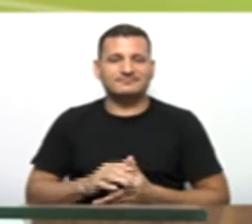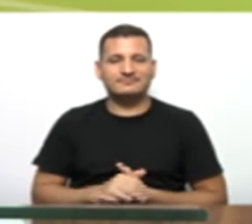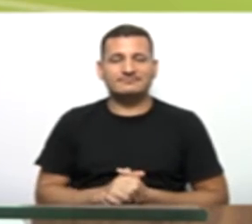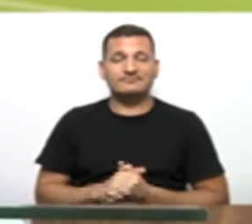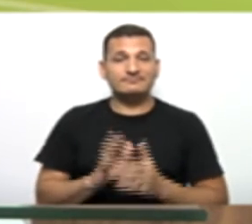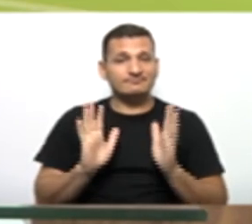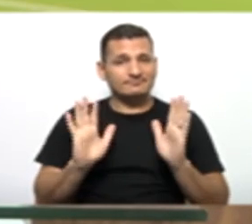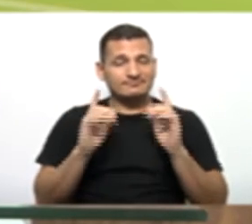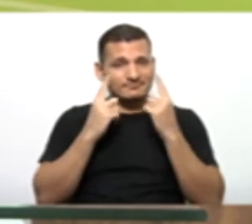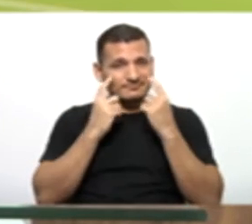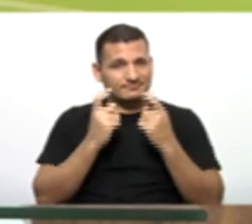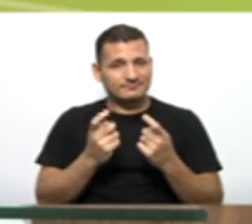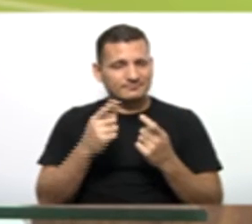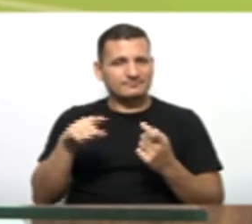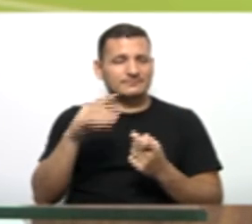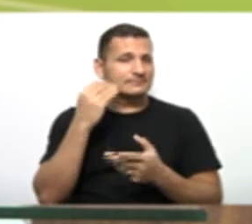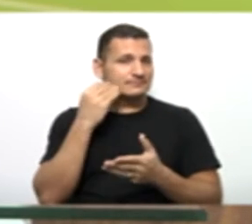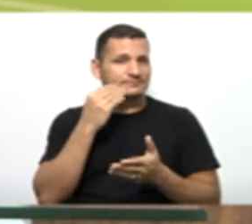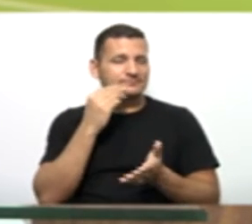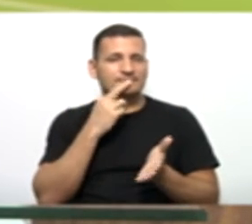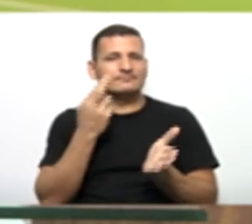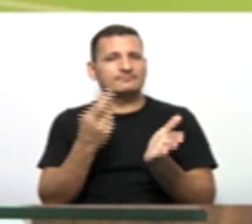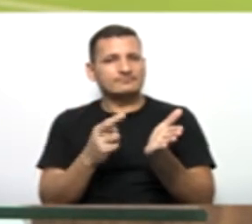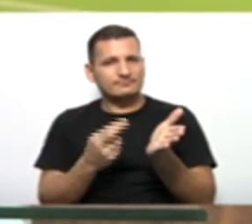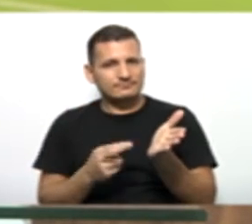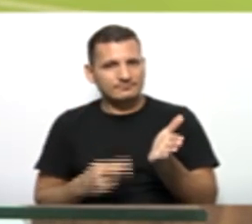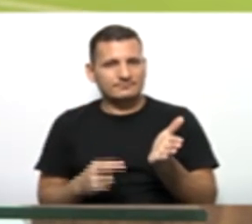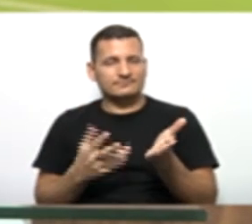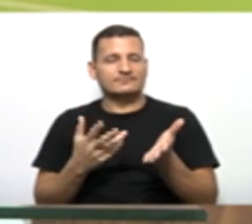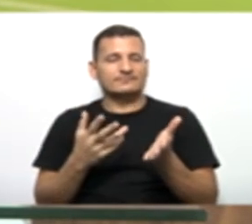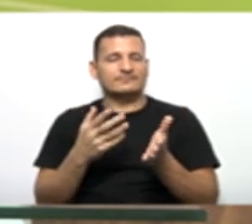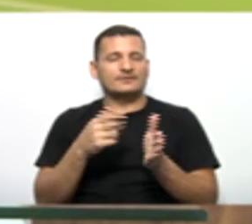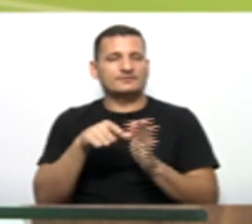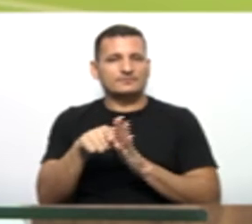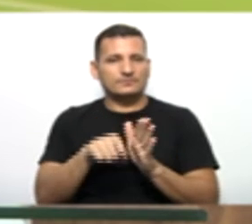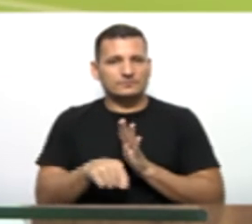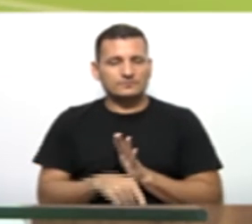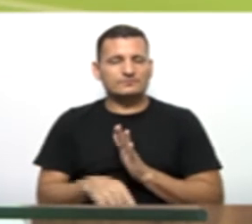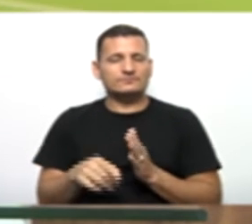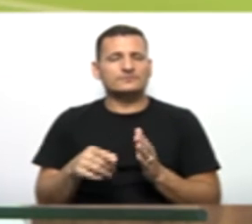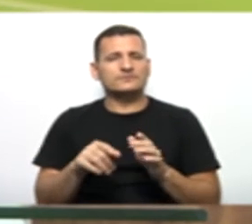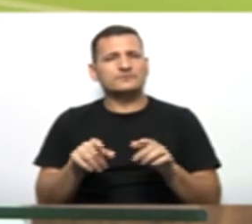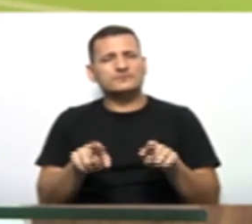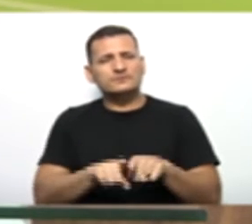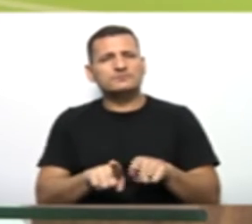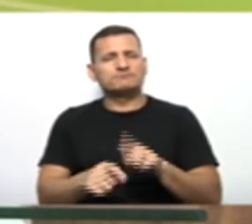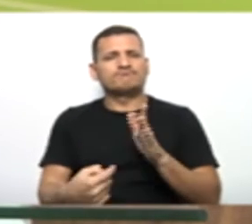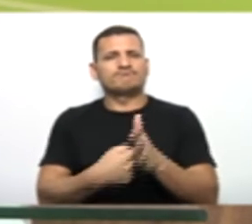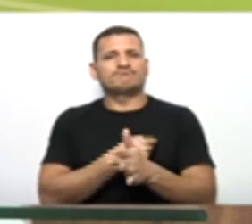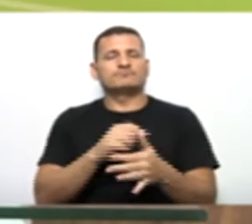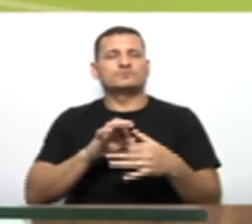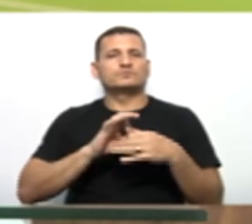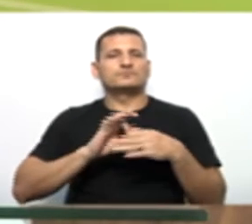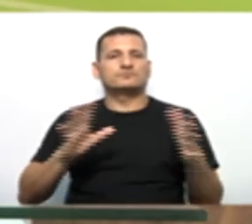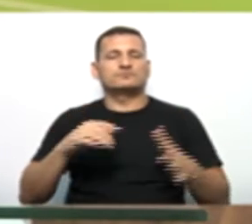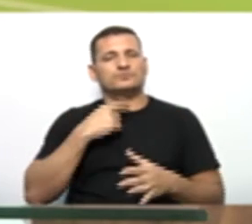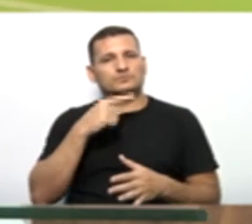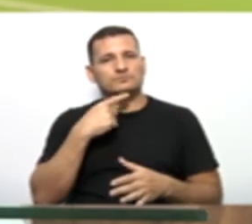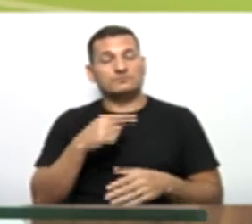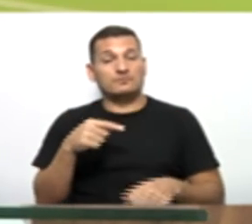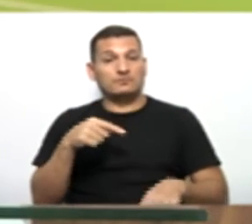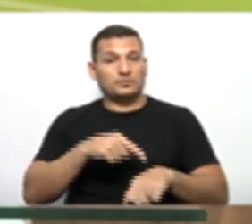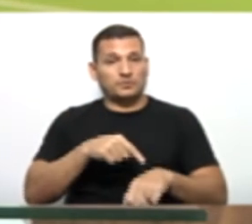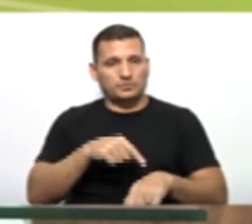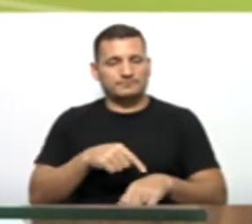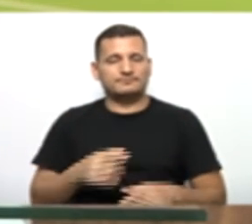interessante que vocês tentem responder as questões, tirar suas dúvidas agora. Vamos lá para a